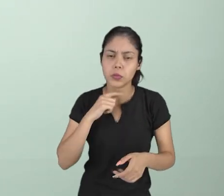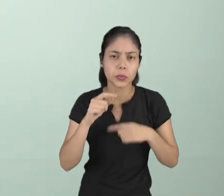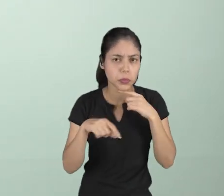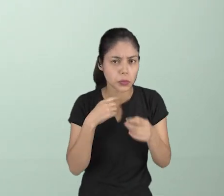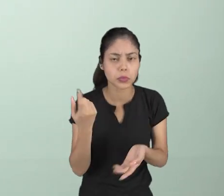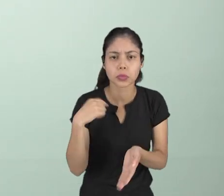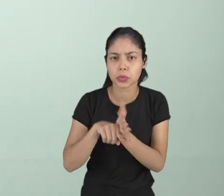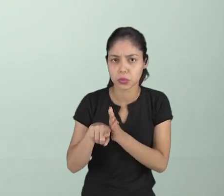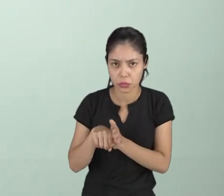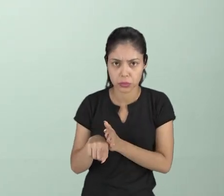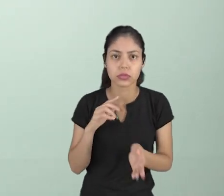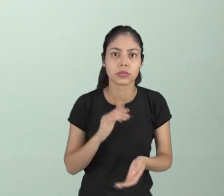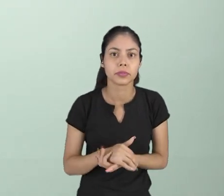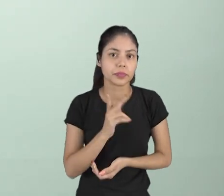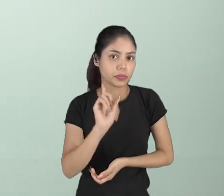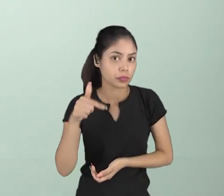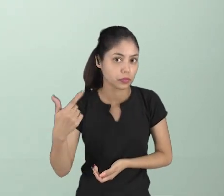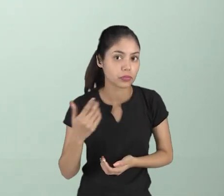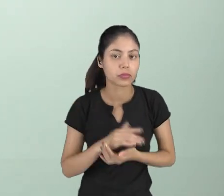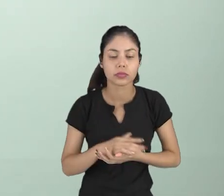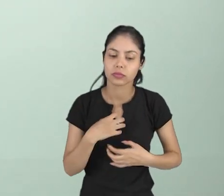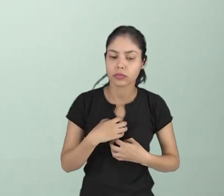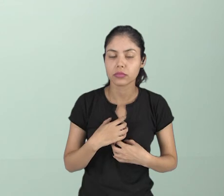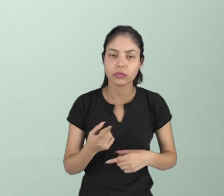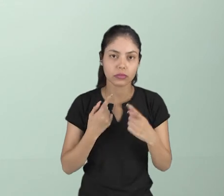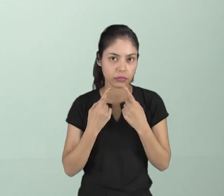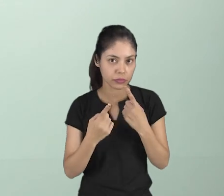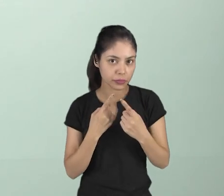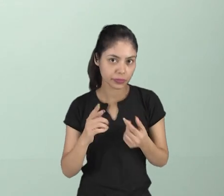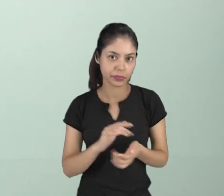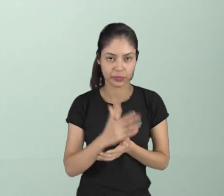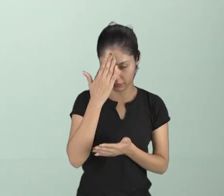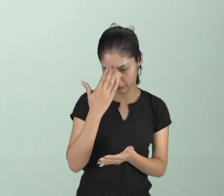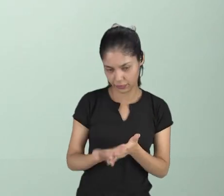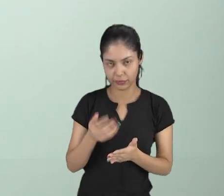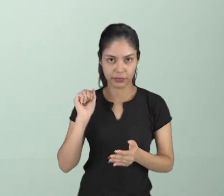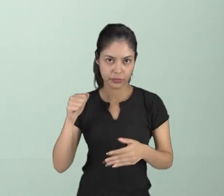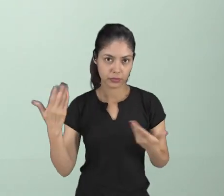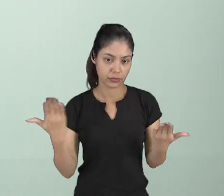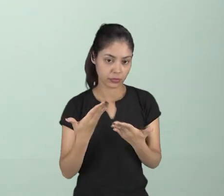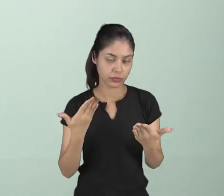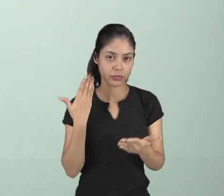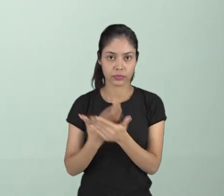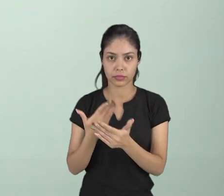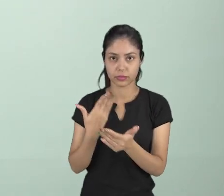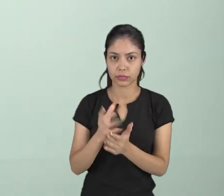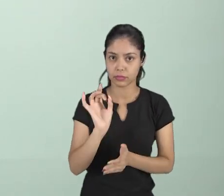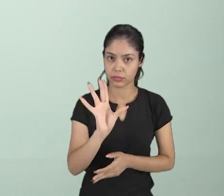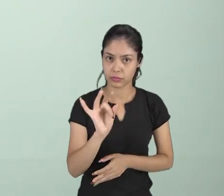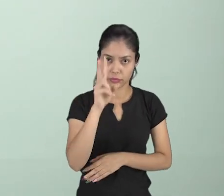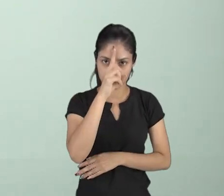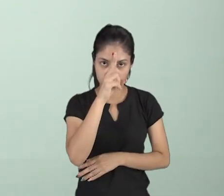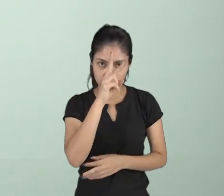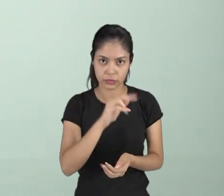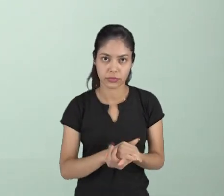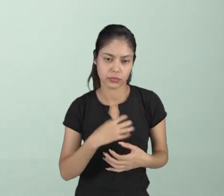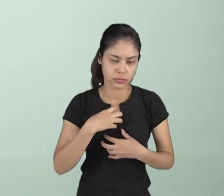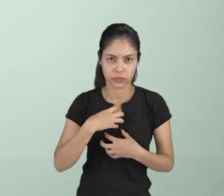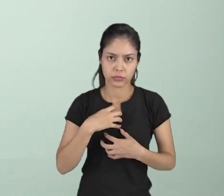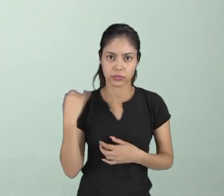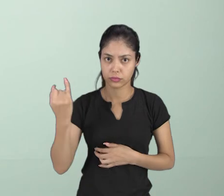para o teu professor. A gente vai ter outros momentos para discutir isso, eu acredito, mas hoje a aula era apenas para a gente relembrar desses